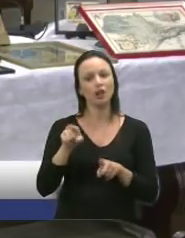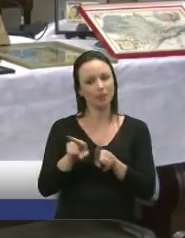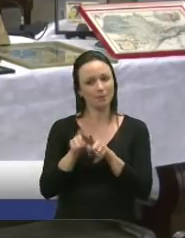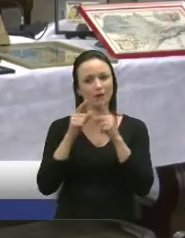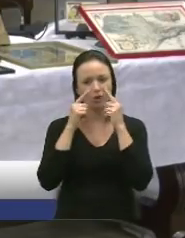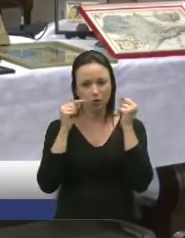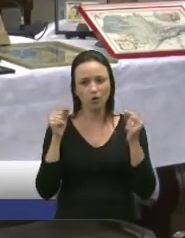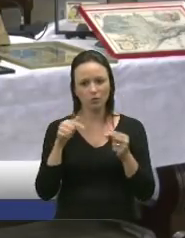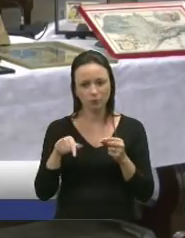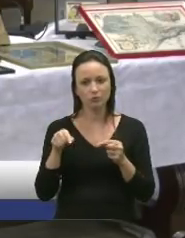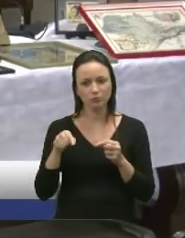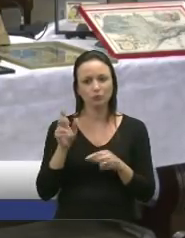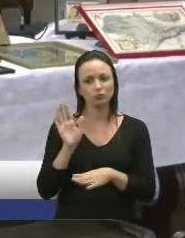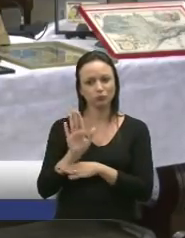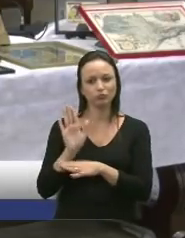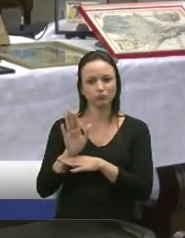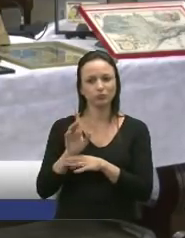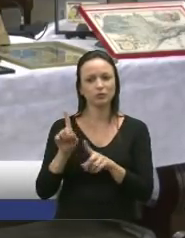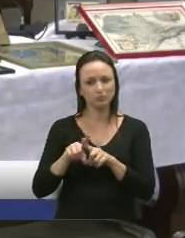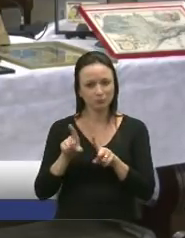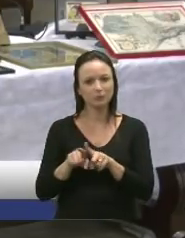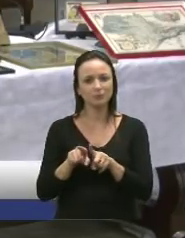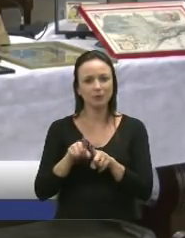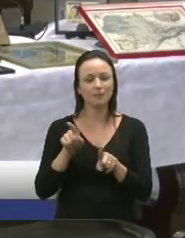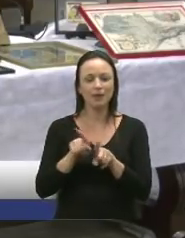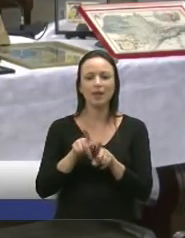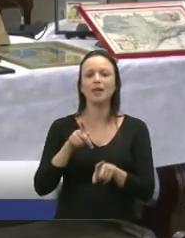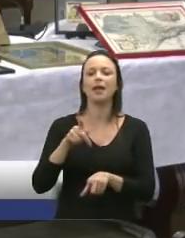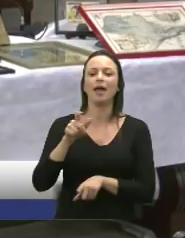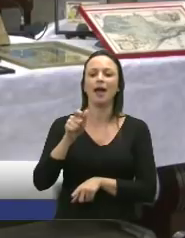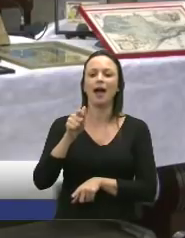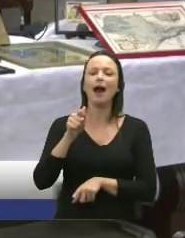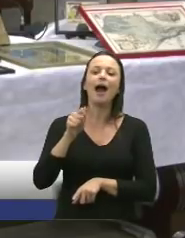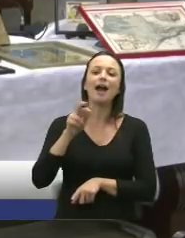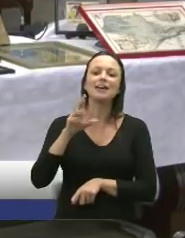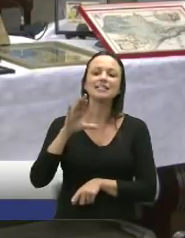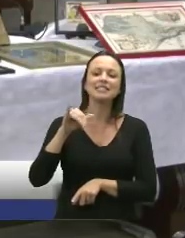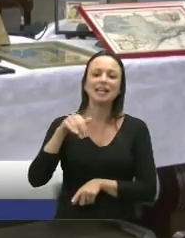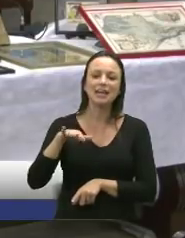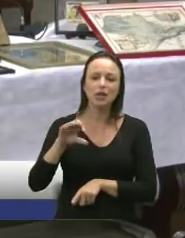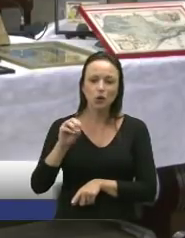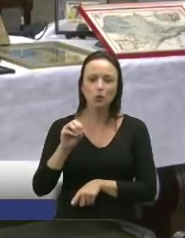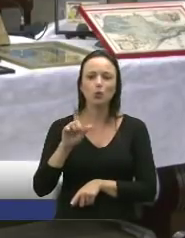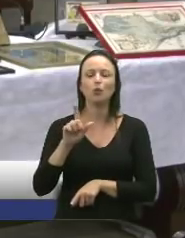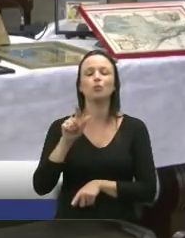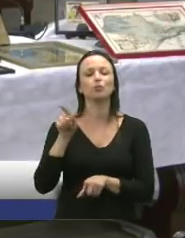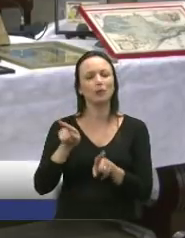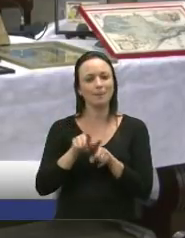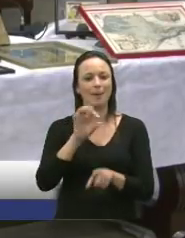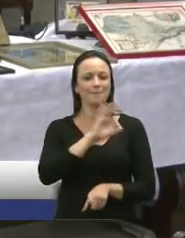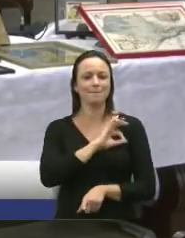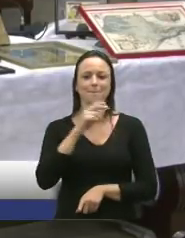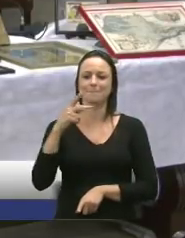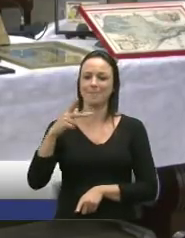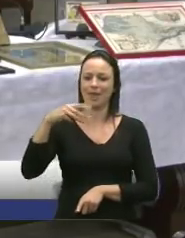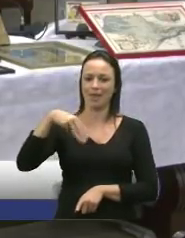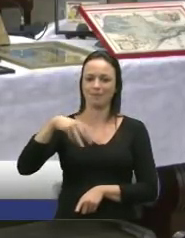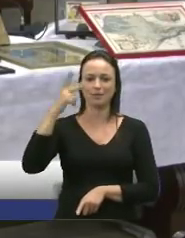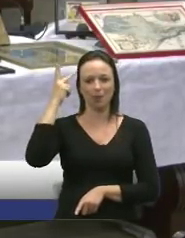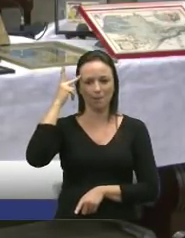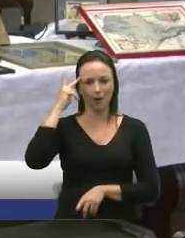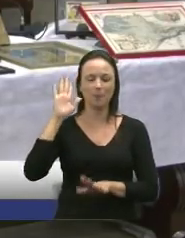Norte. Arsênio Guilherme, era da Força Pública, era da PM. Arsênio Guilherme, da PM de São Paulo, mas era